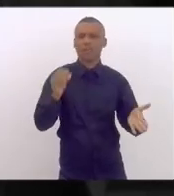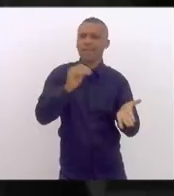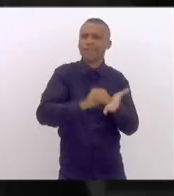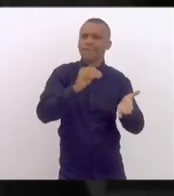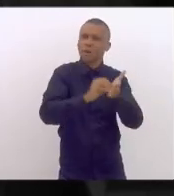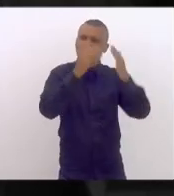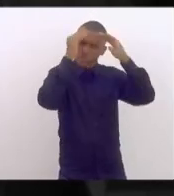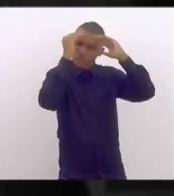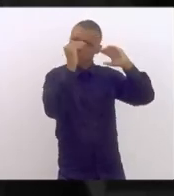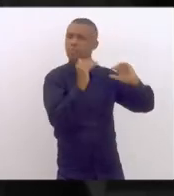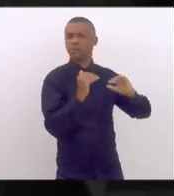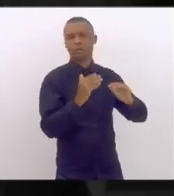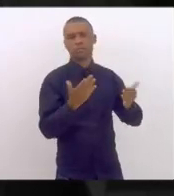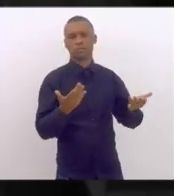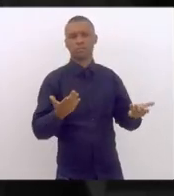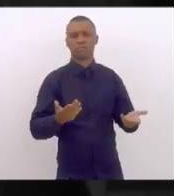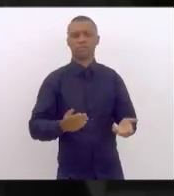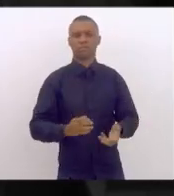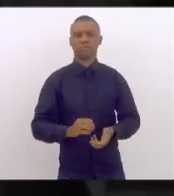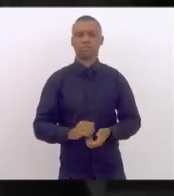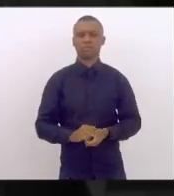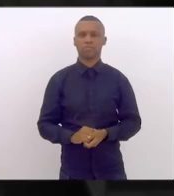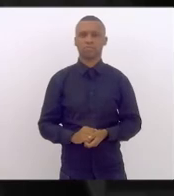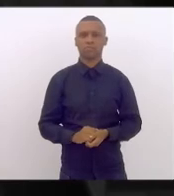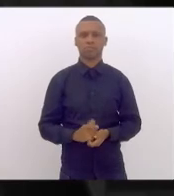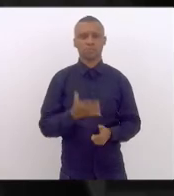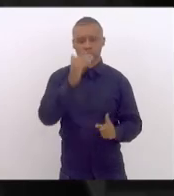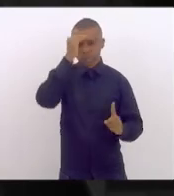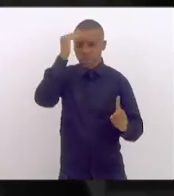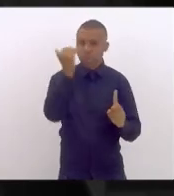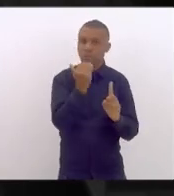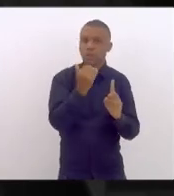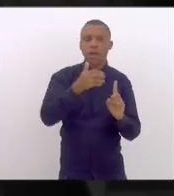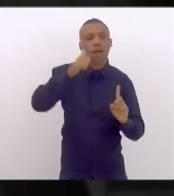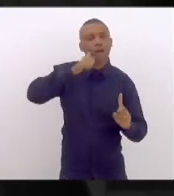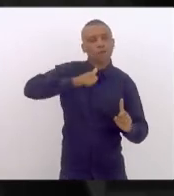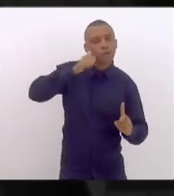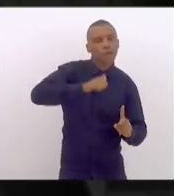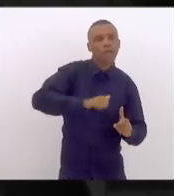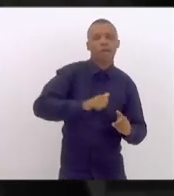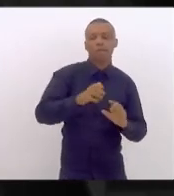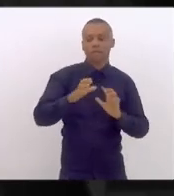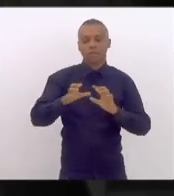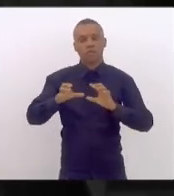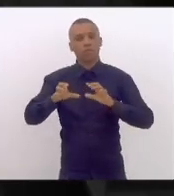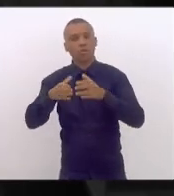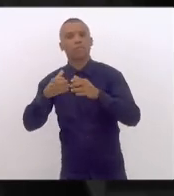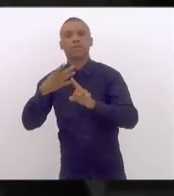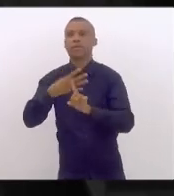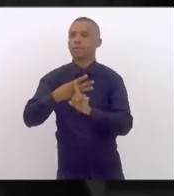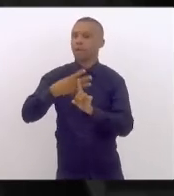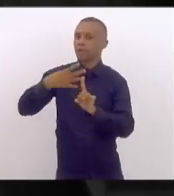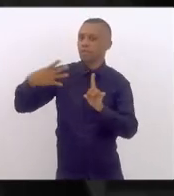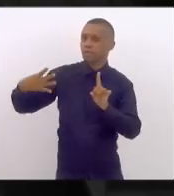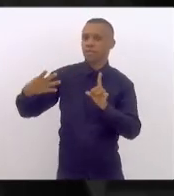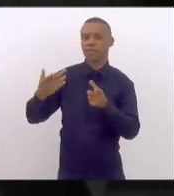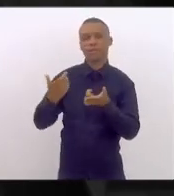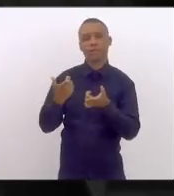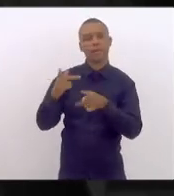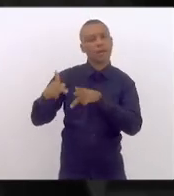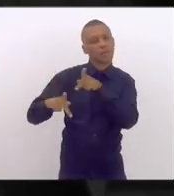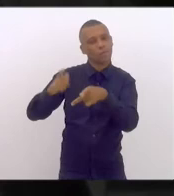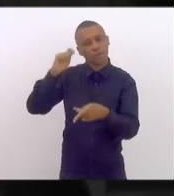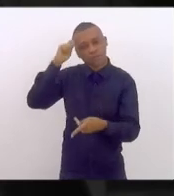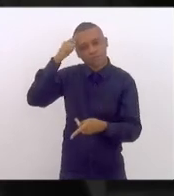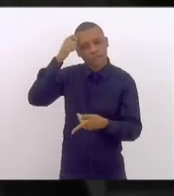respeito as mulheres a comunidade LGBT ao povo negro